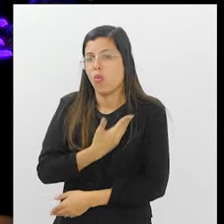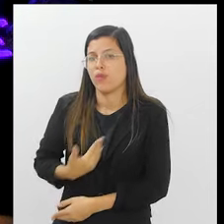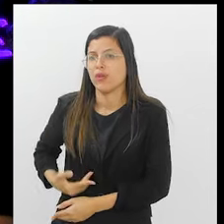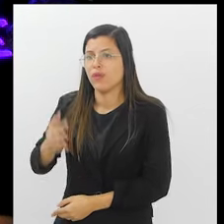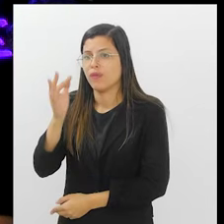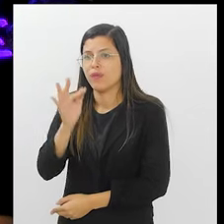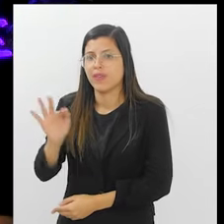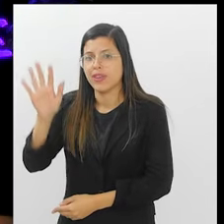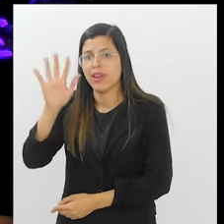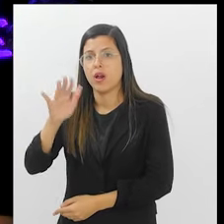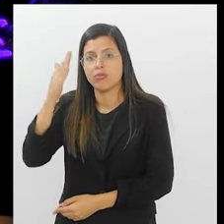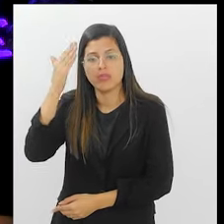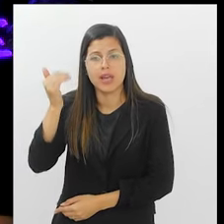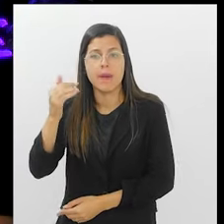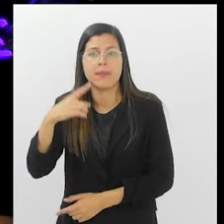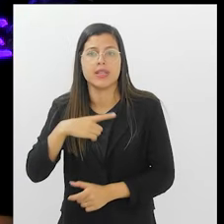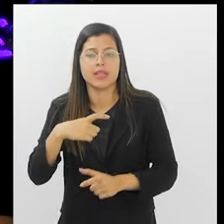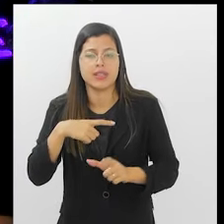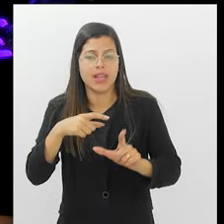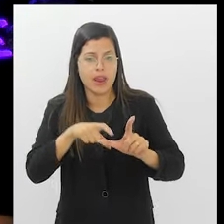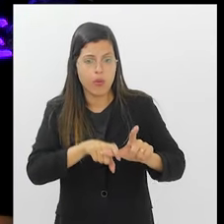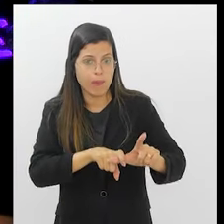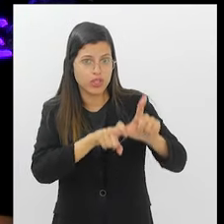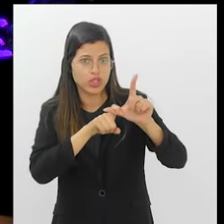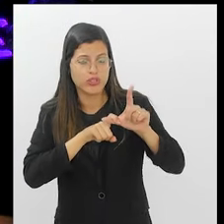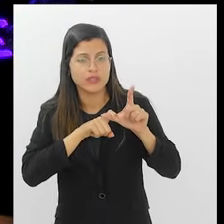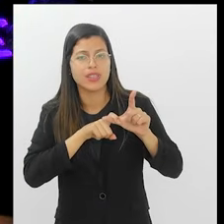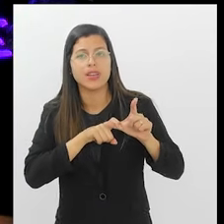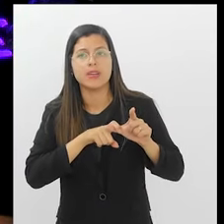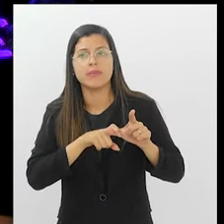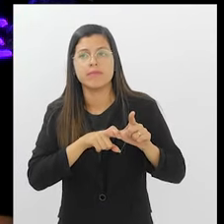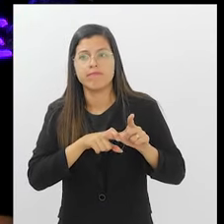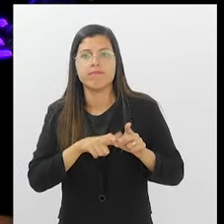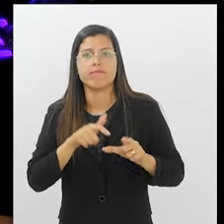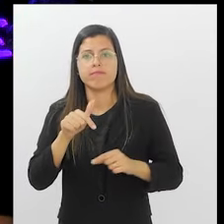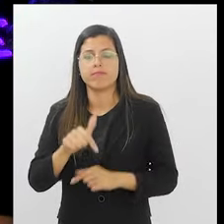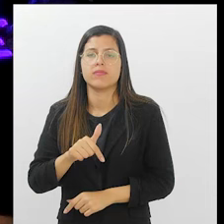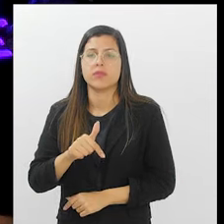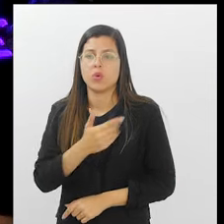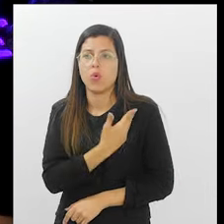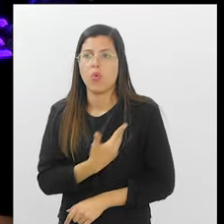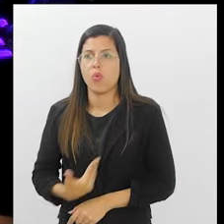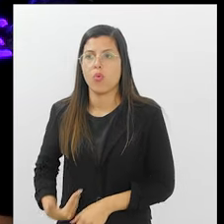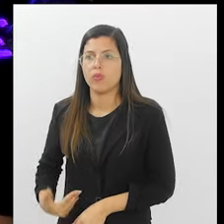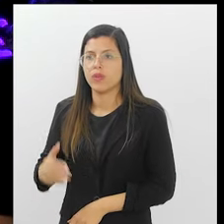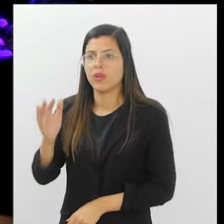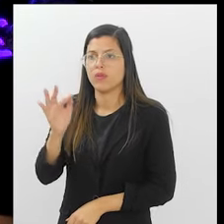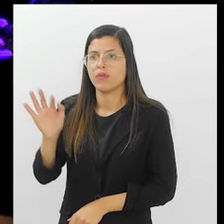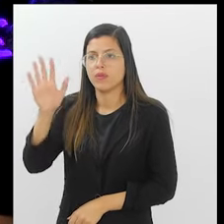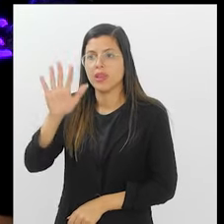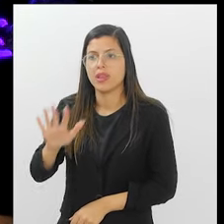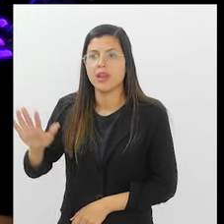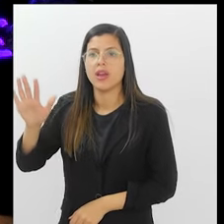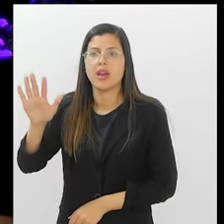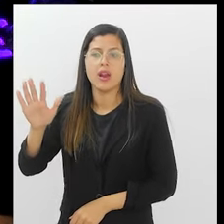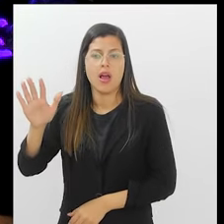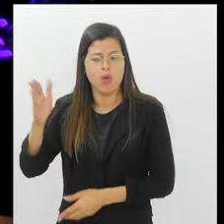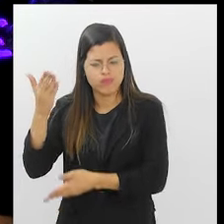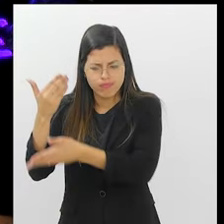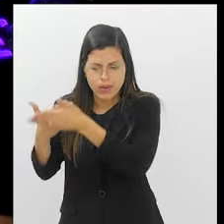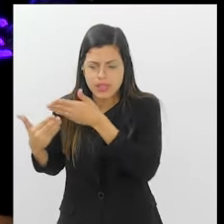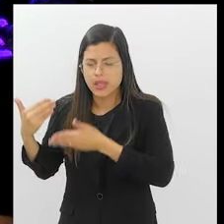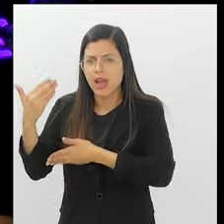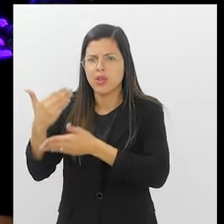aqui, cariocas, sabemos uma dívida que existe, né, pelo governo federal, né, do Estado da Guanabara, quando era